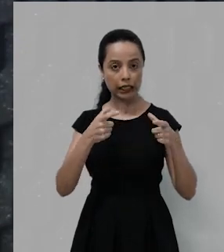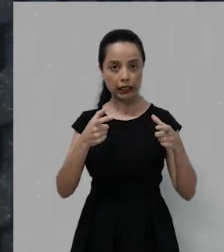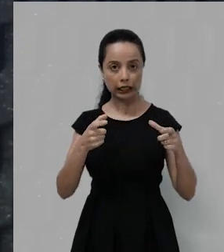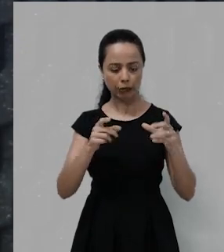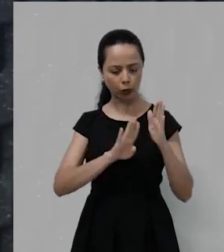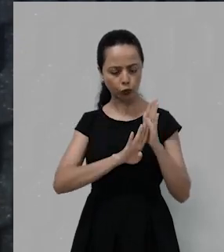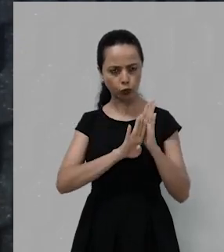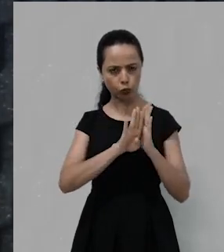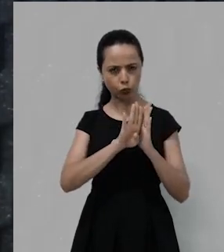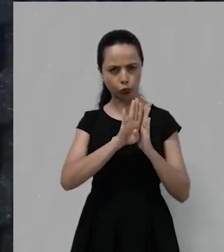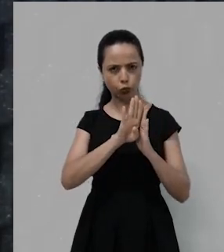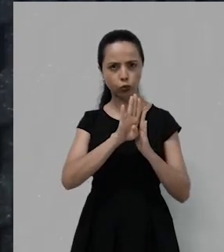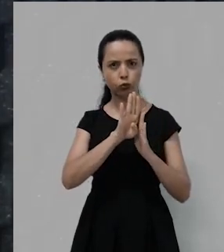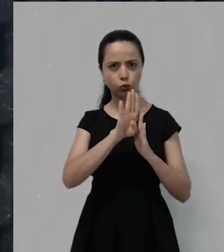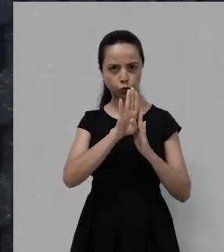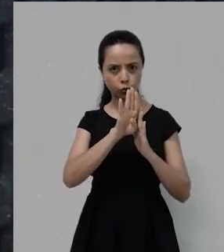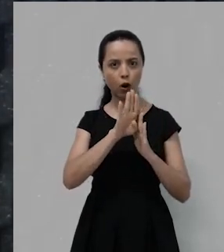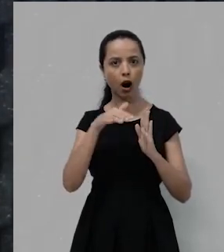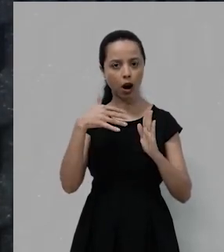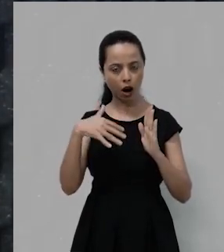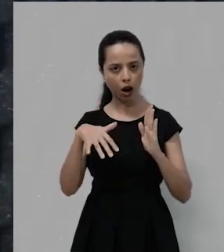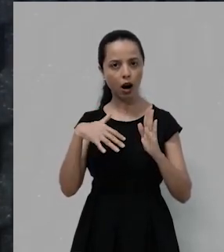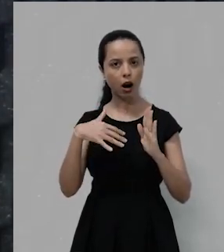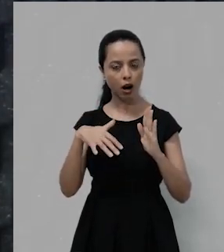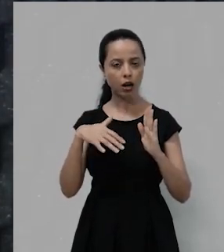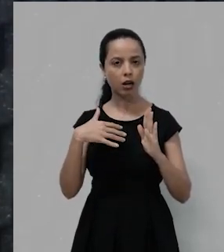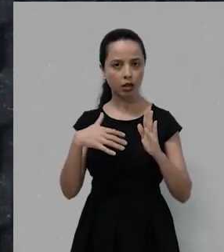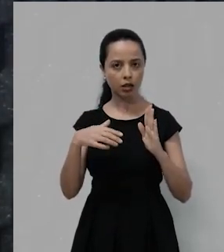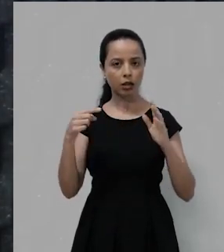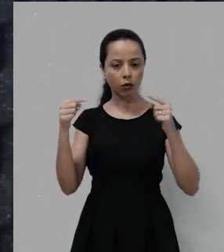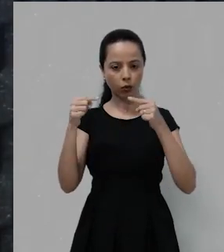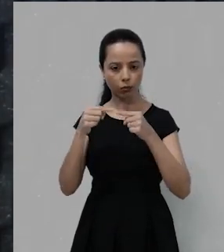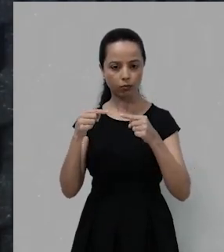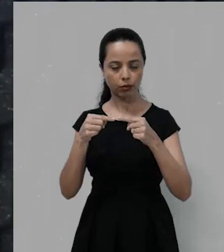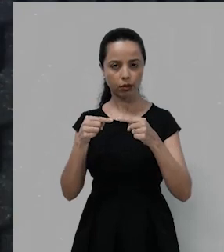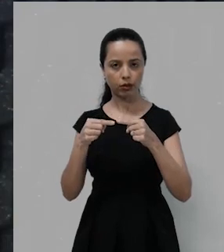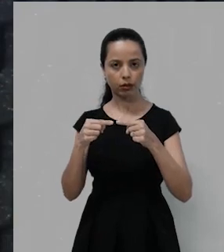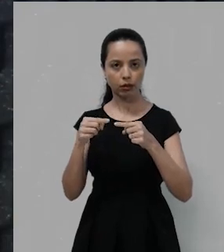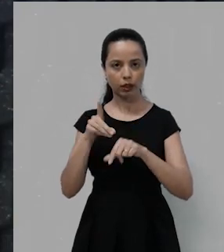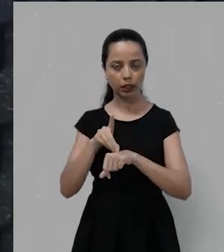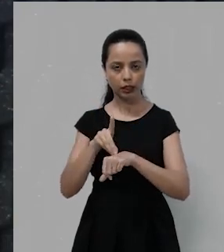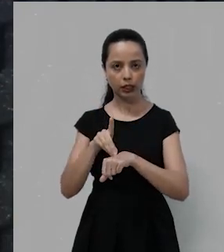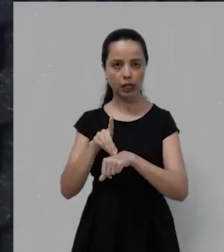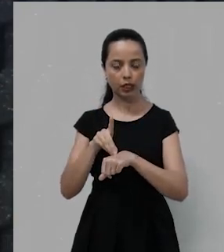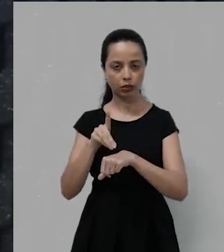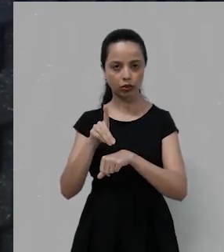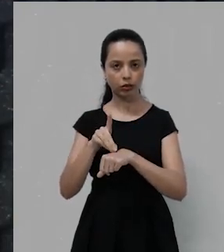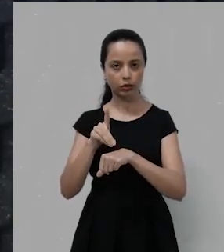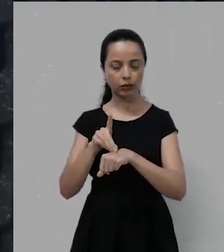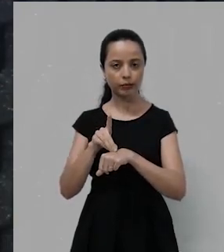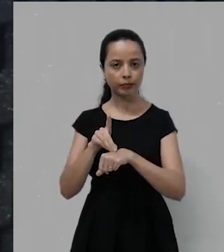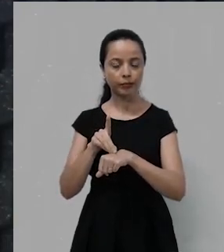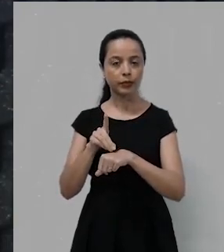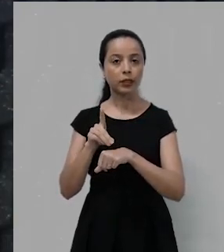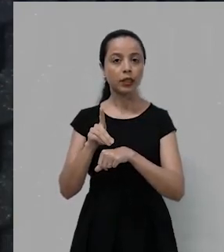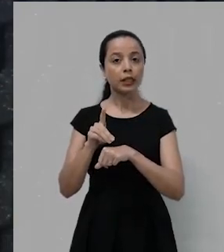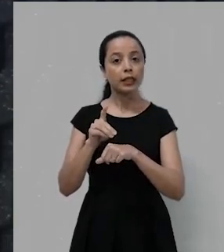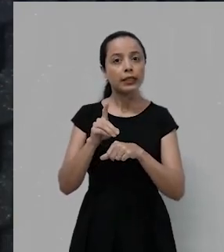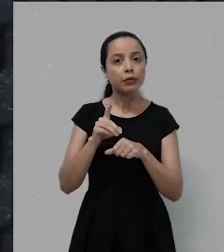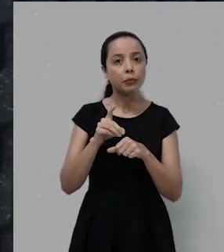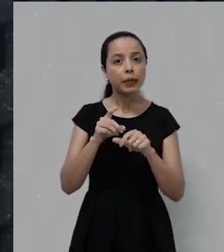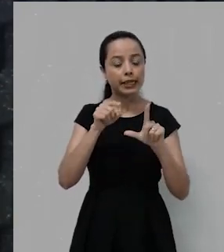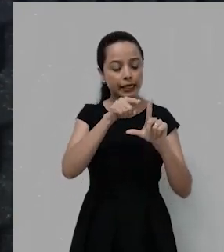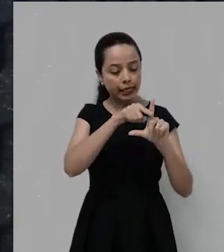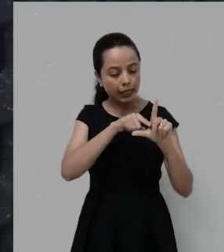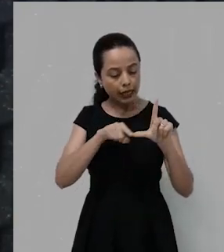que o crescimento ele tem quase o mesmo comportamento da densidade populacional. Então, o gráfico que vai estar mais parecido, né,